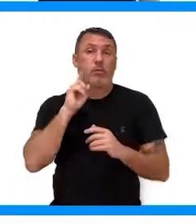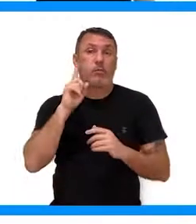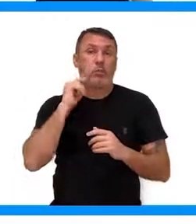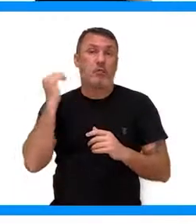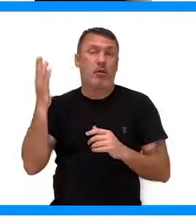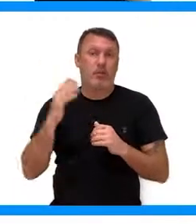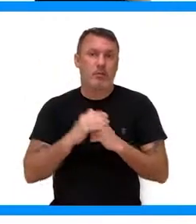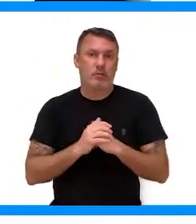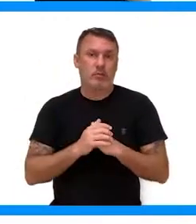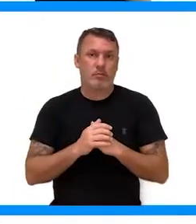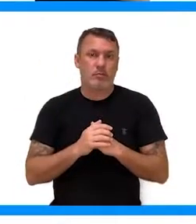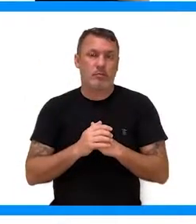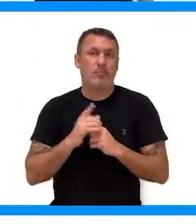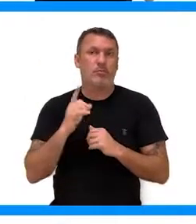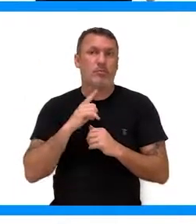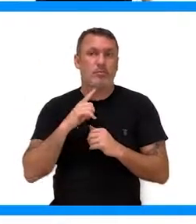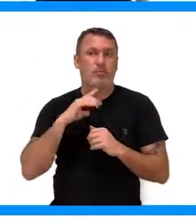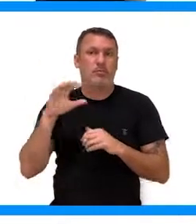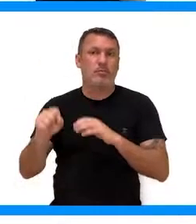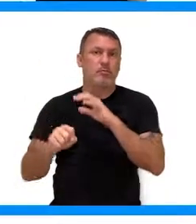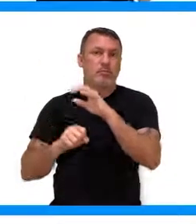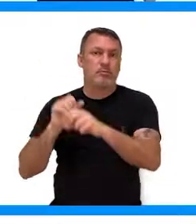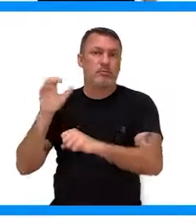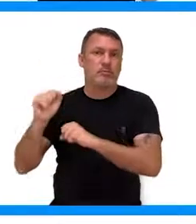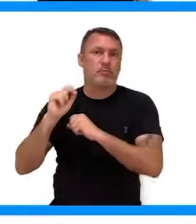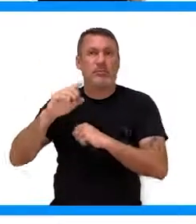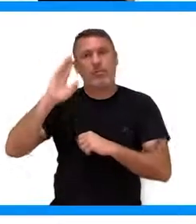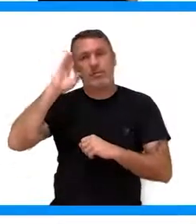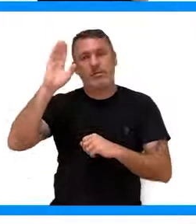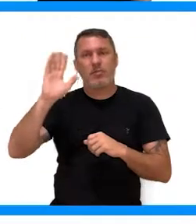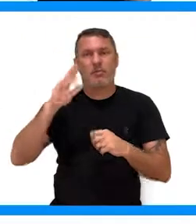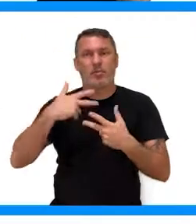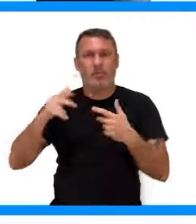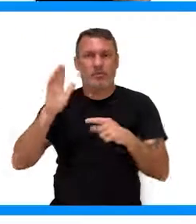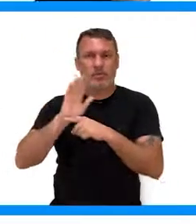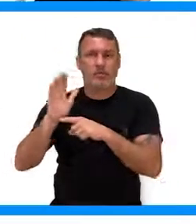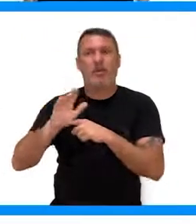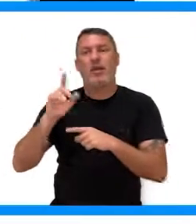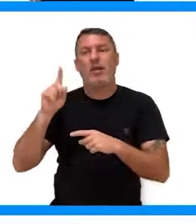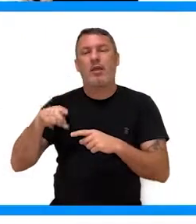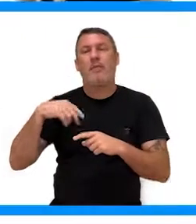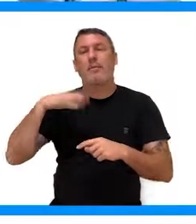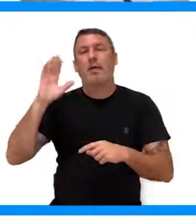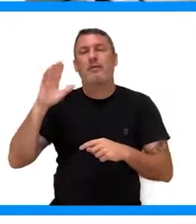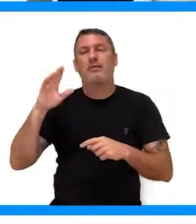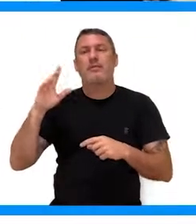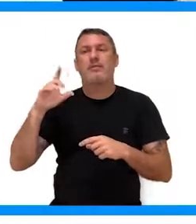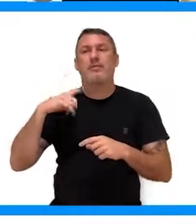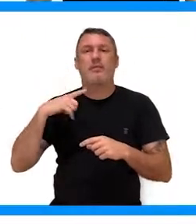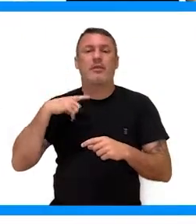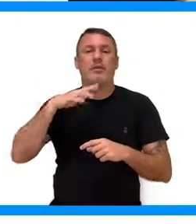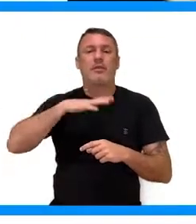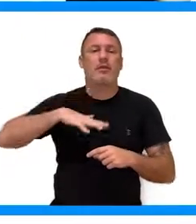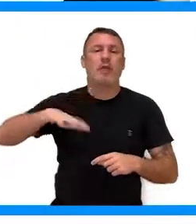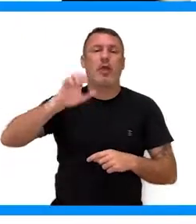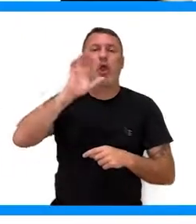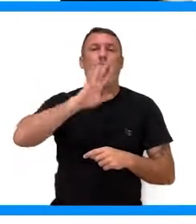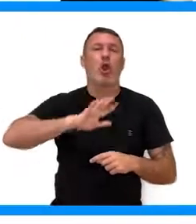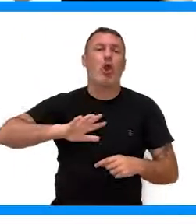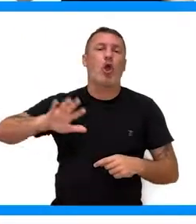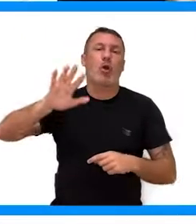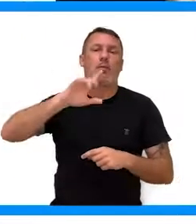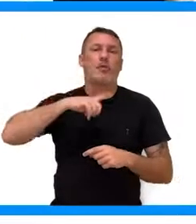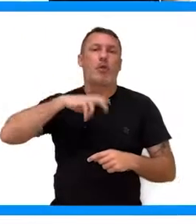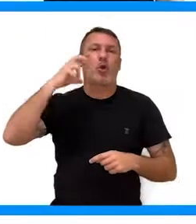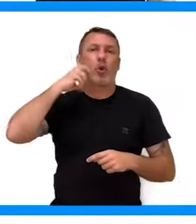empresas norte-americanas, que foram consideradas como as principais por trás desse processo, de atender a crescente demanda do mercado